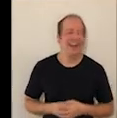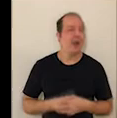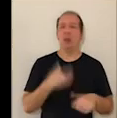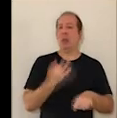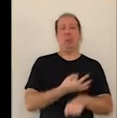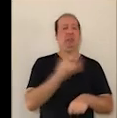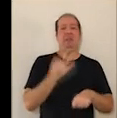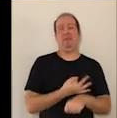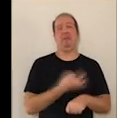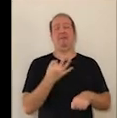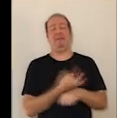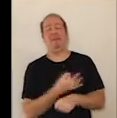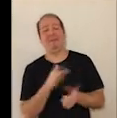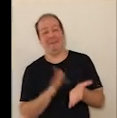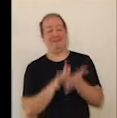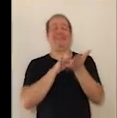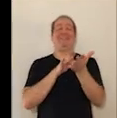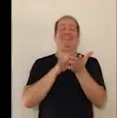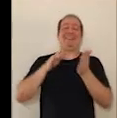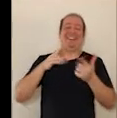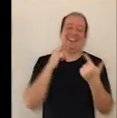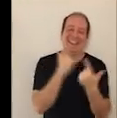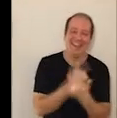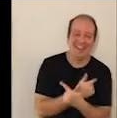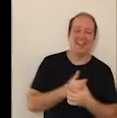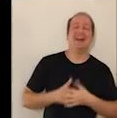Eu não aguentava mais de tanto rir.